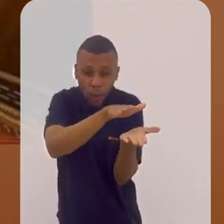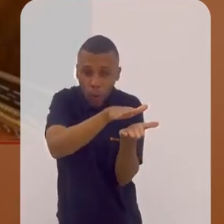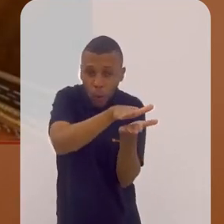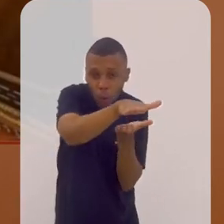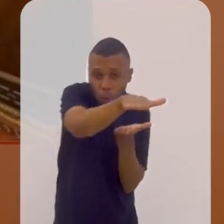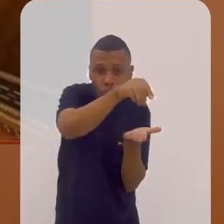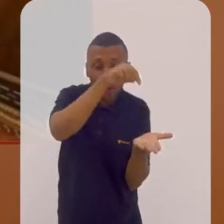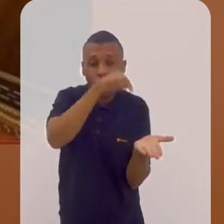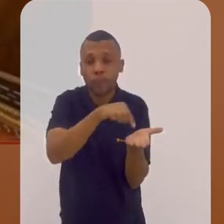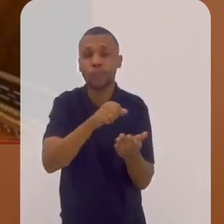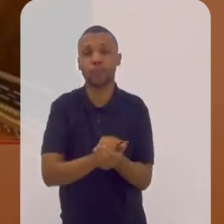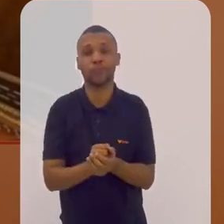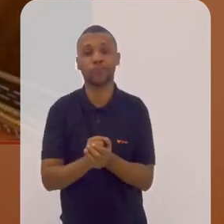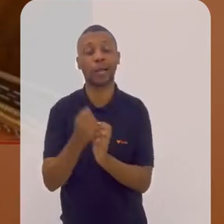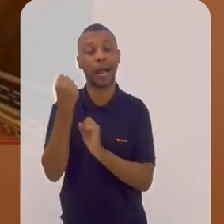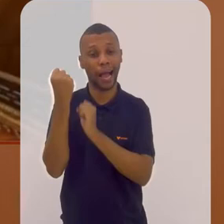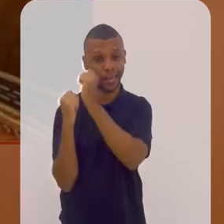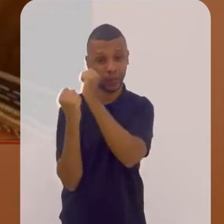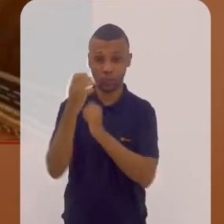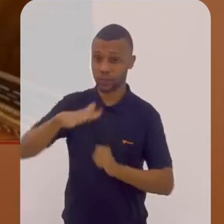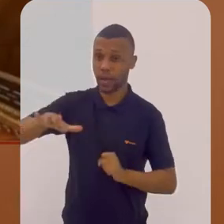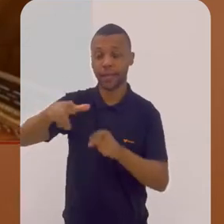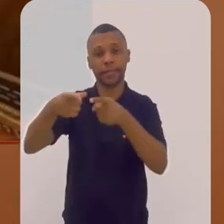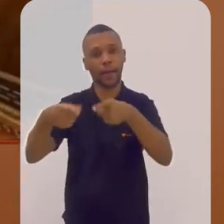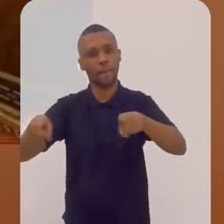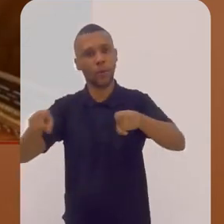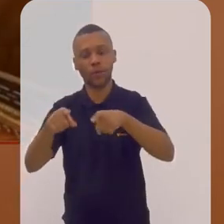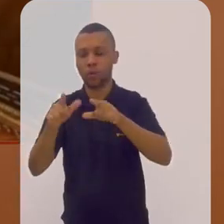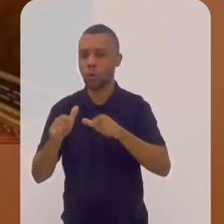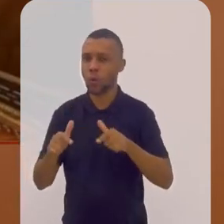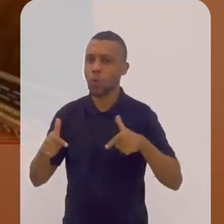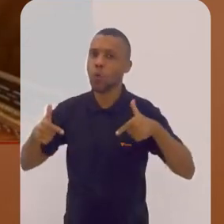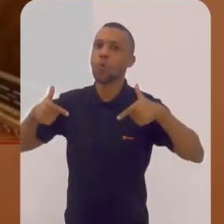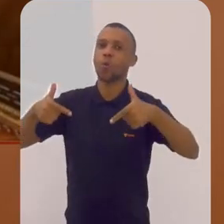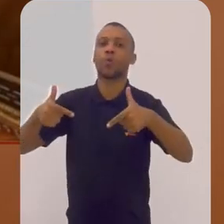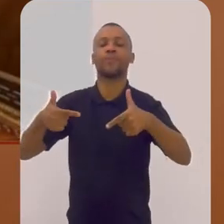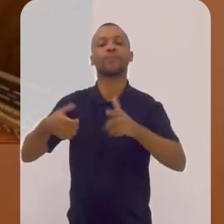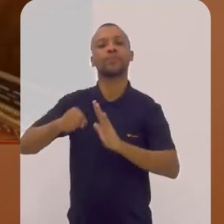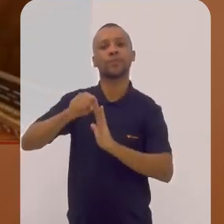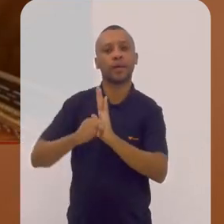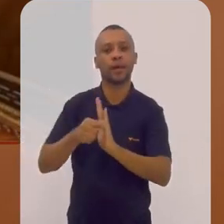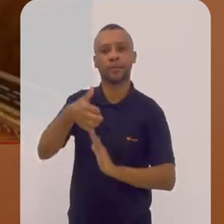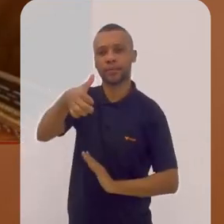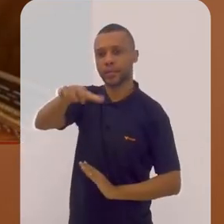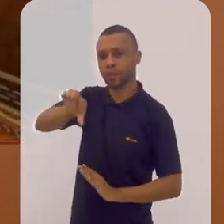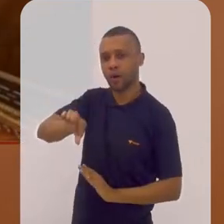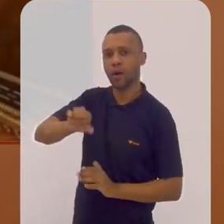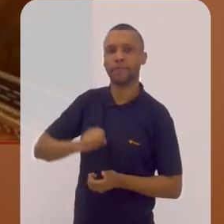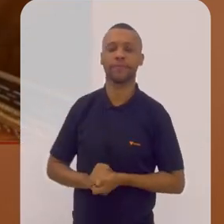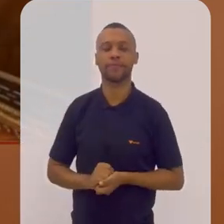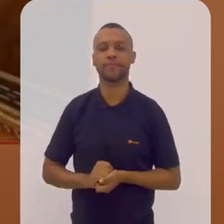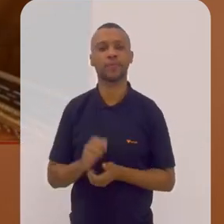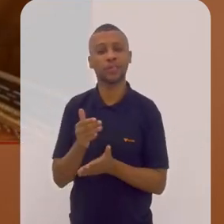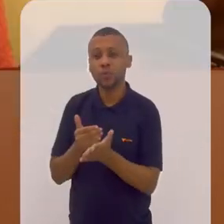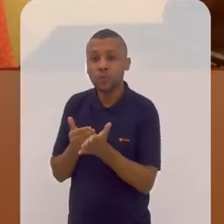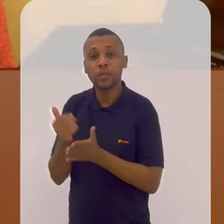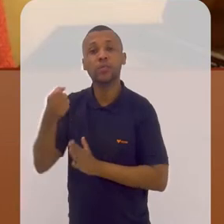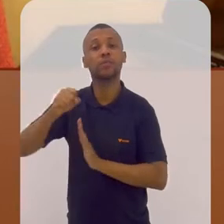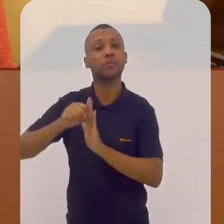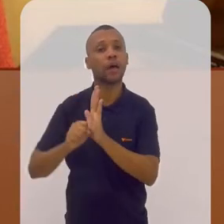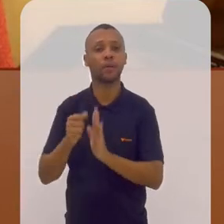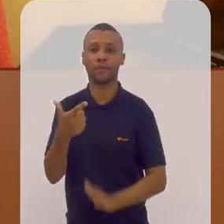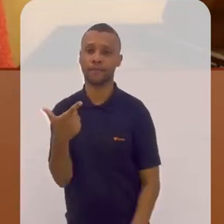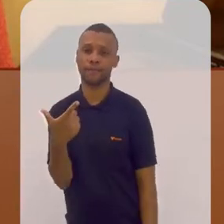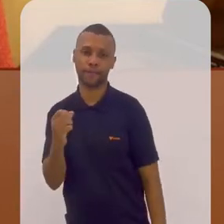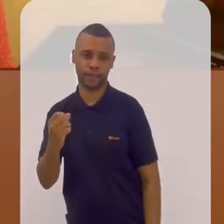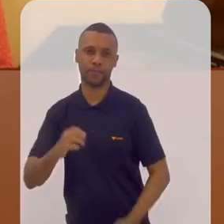imprensa, a indústria editorial musical foi bastante ativa, digamos, no século XIX e no início do